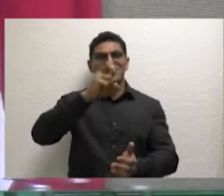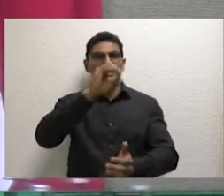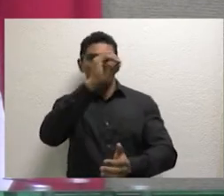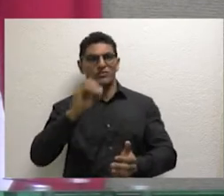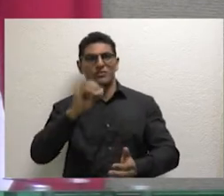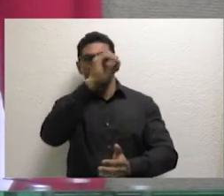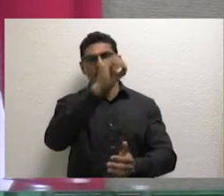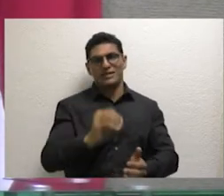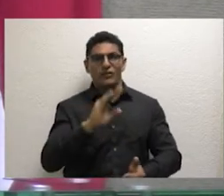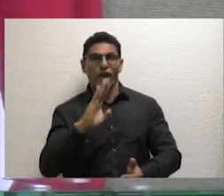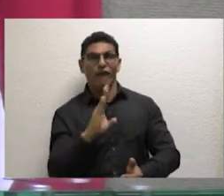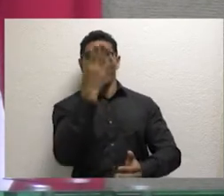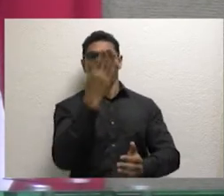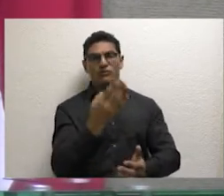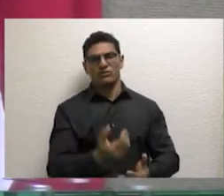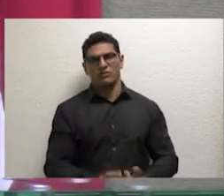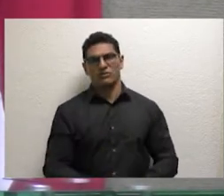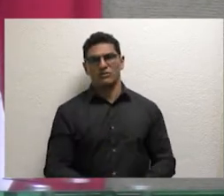falso